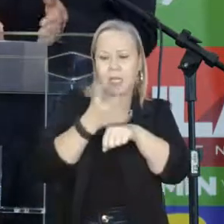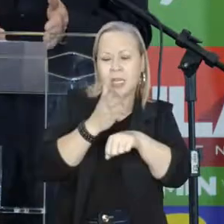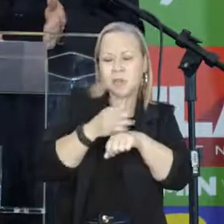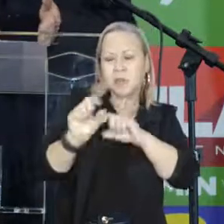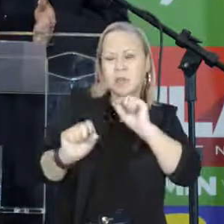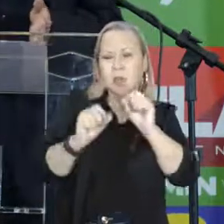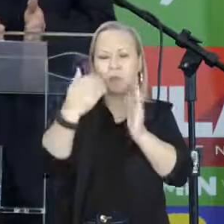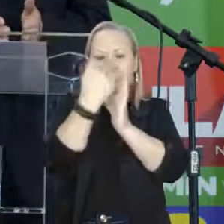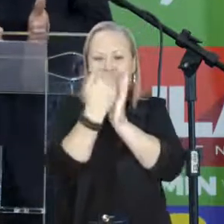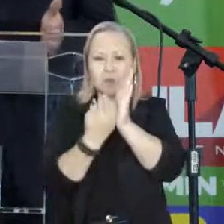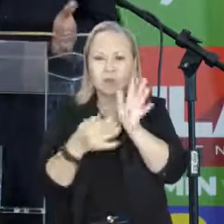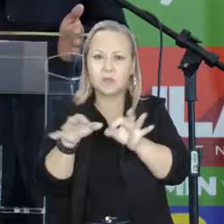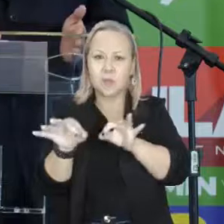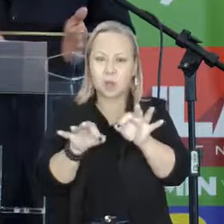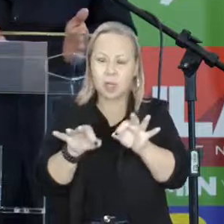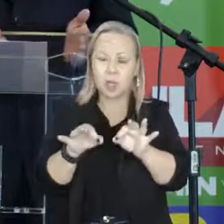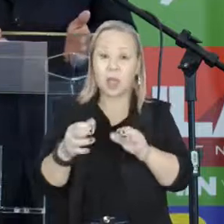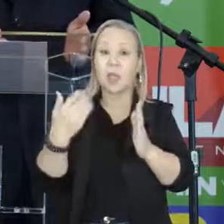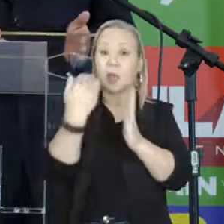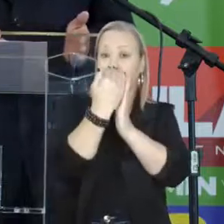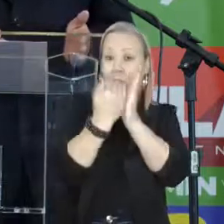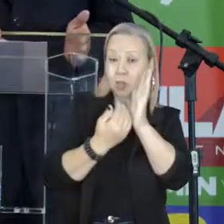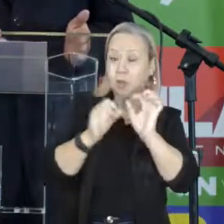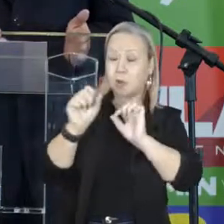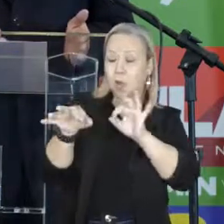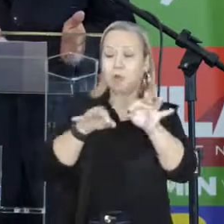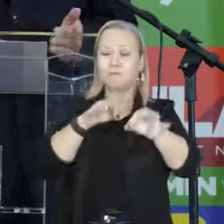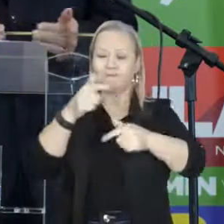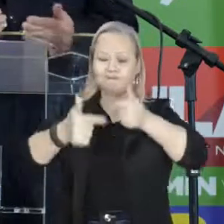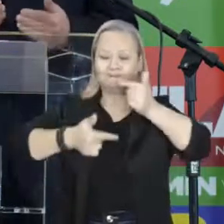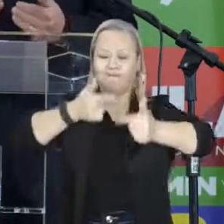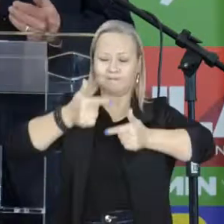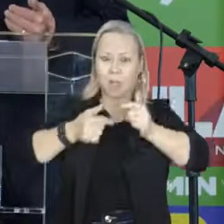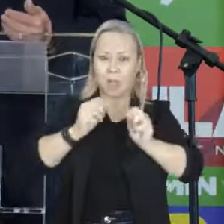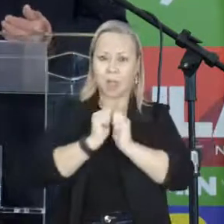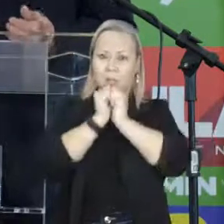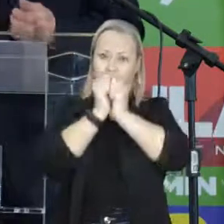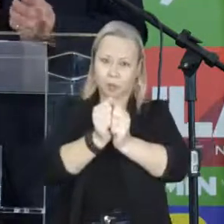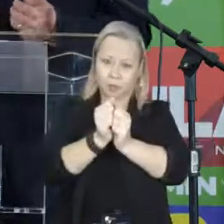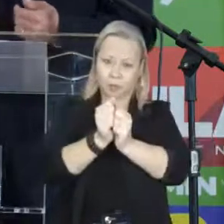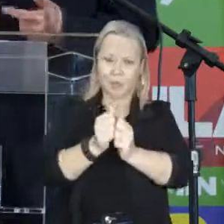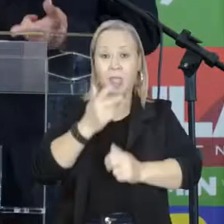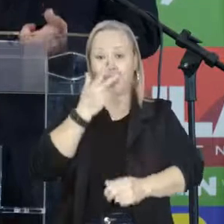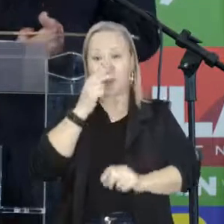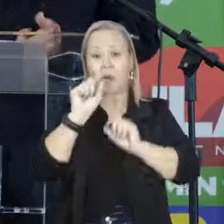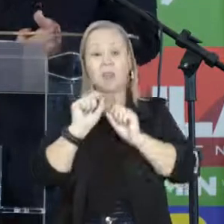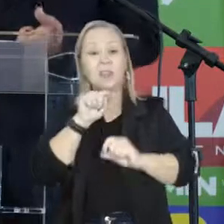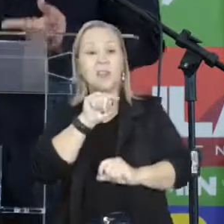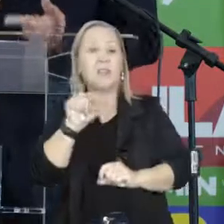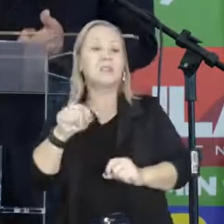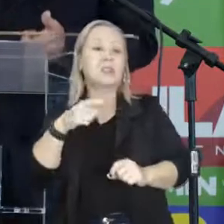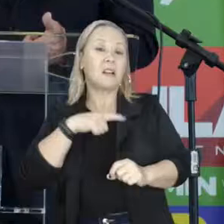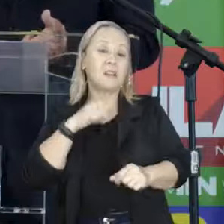em torno desse programa que nós vamos trabalhar junto. E eu acho que é isso que ela tem que fazer,